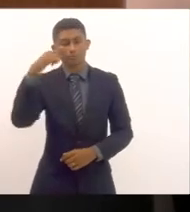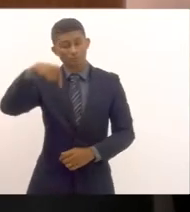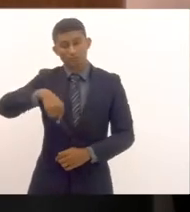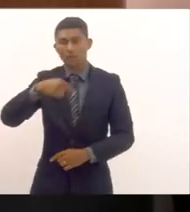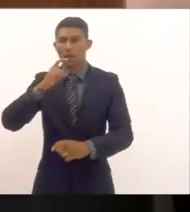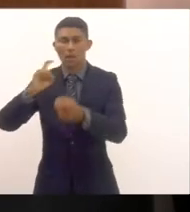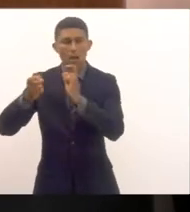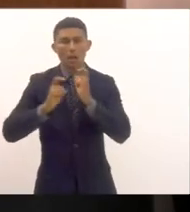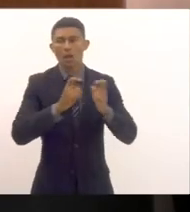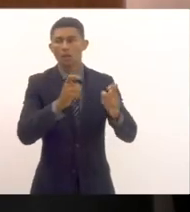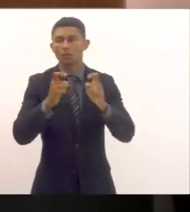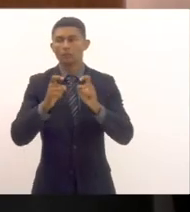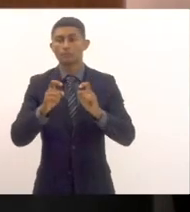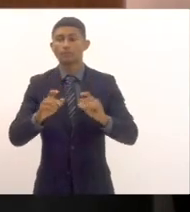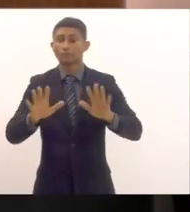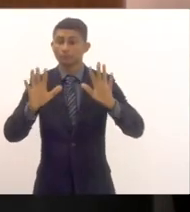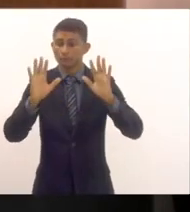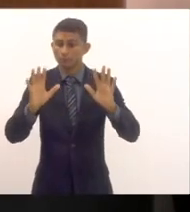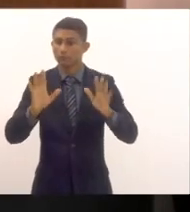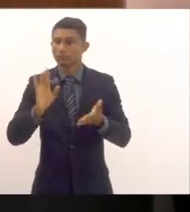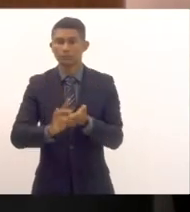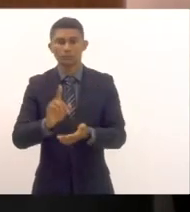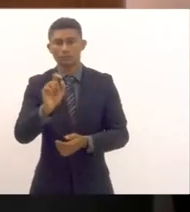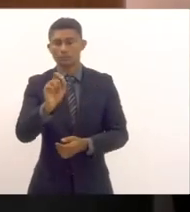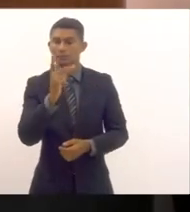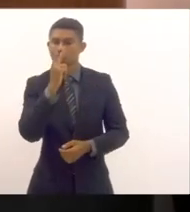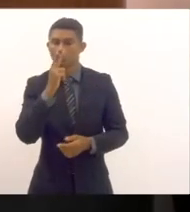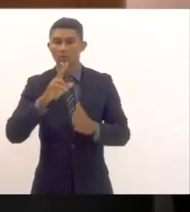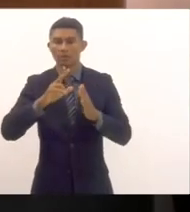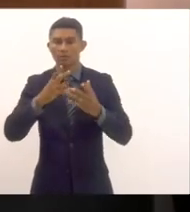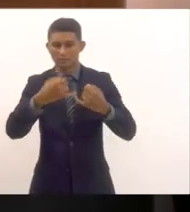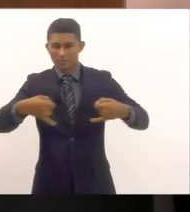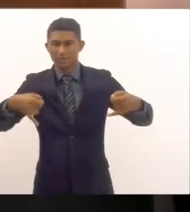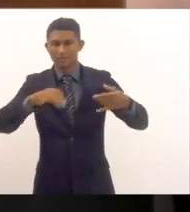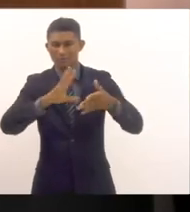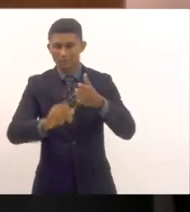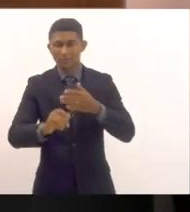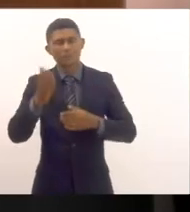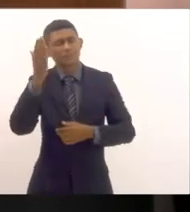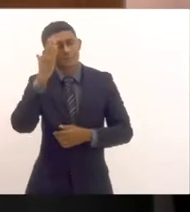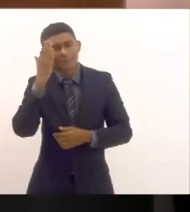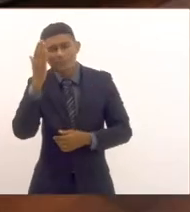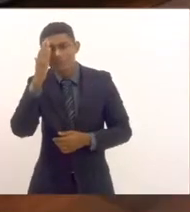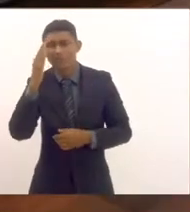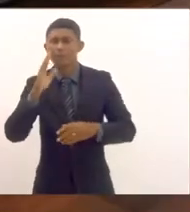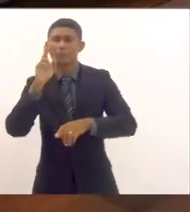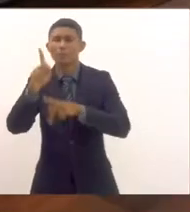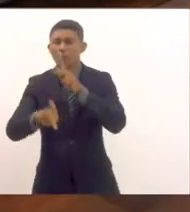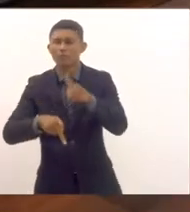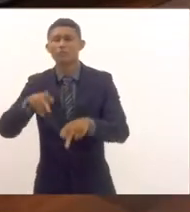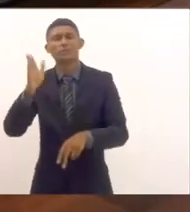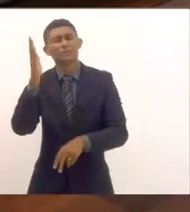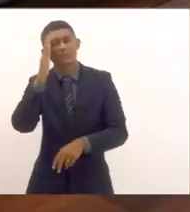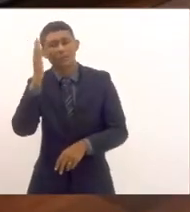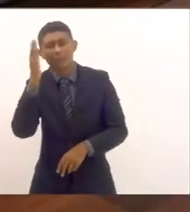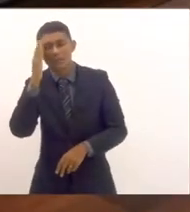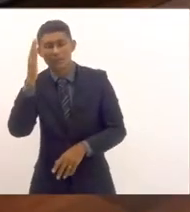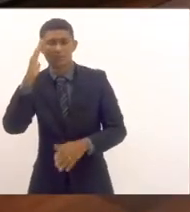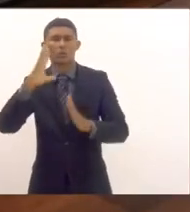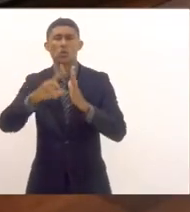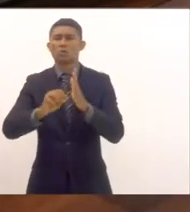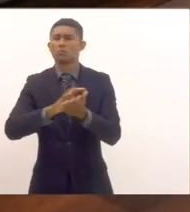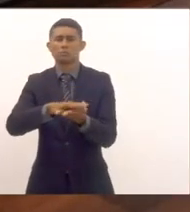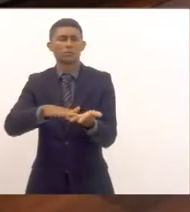discutido aqui mas na verdade quando se fala de curso de cabeamento a população sabe que não existe fonte de cabeamento a população sabe que